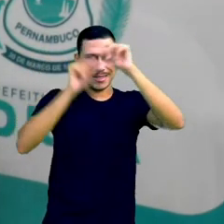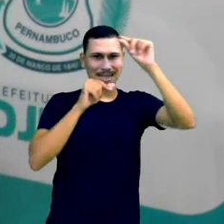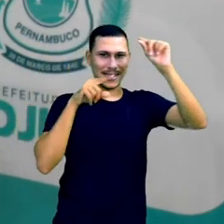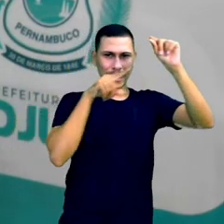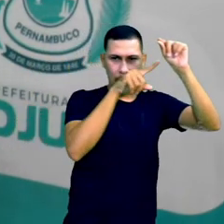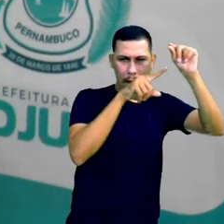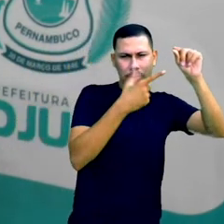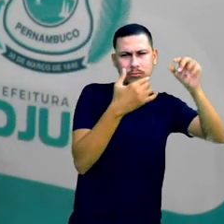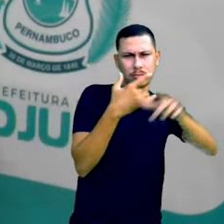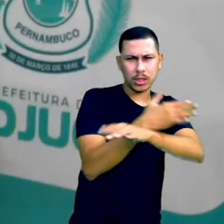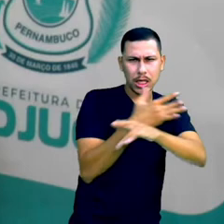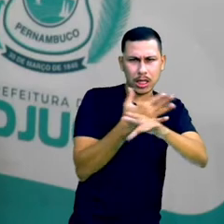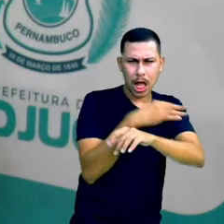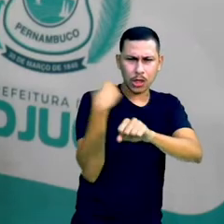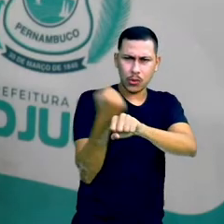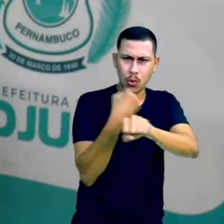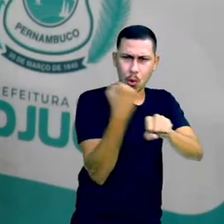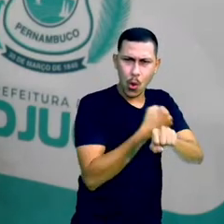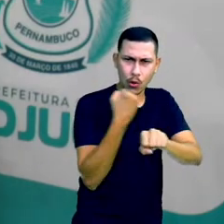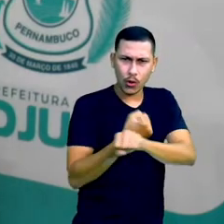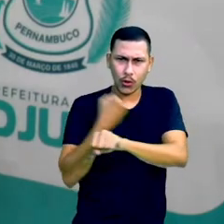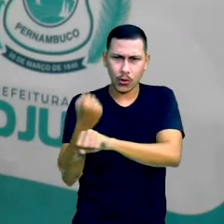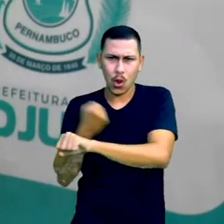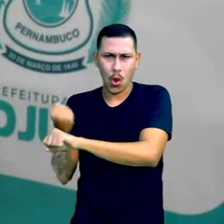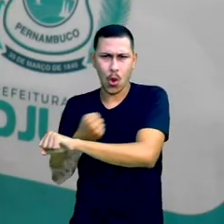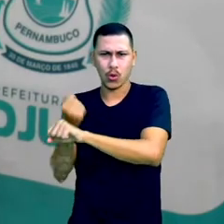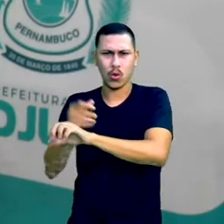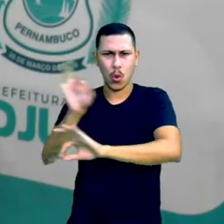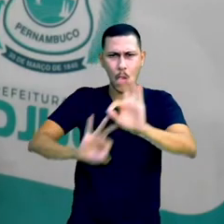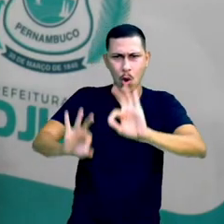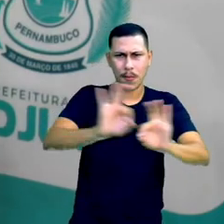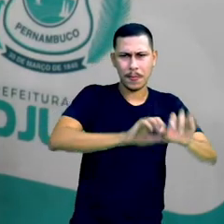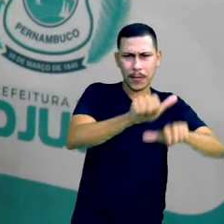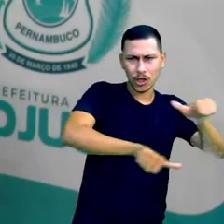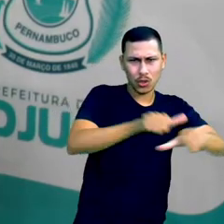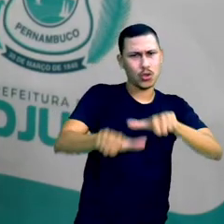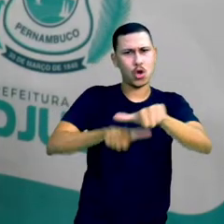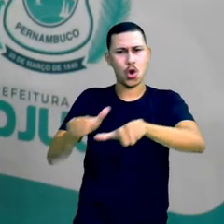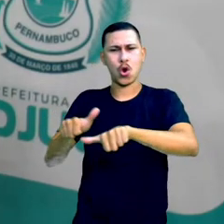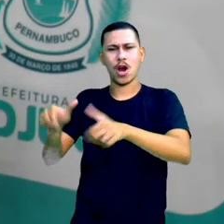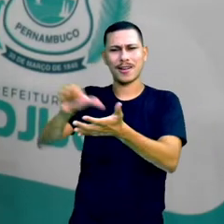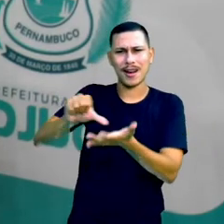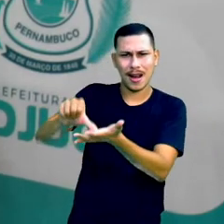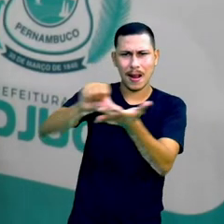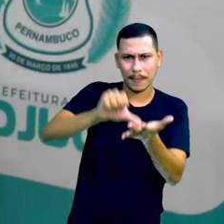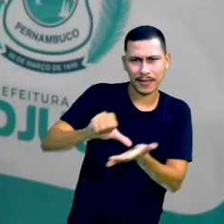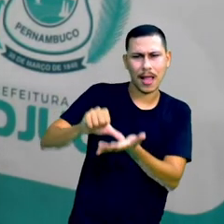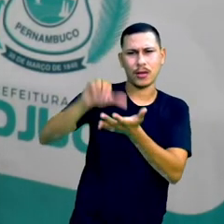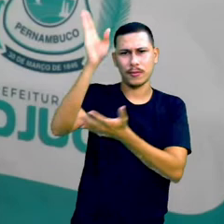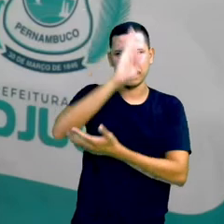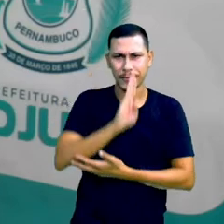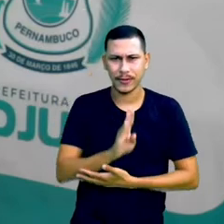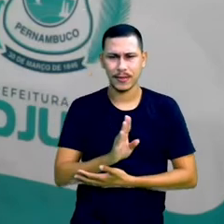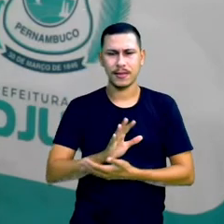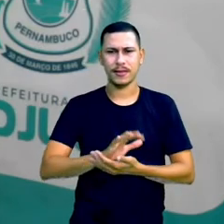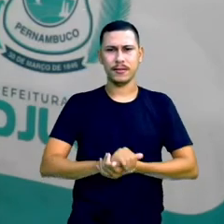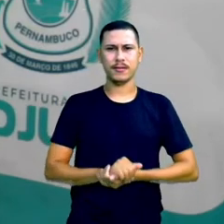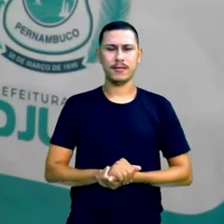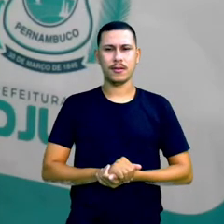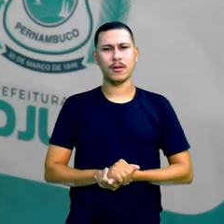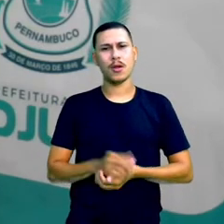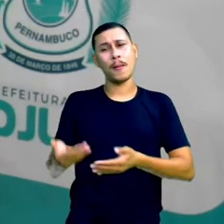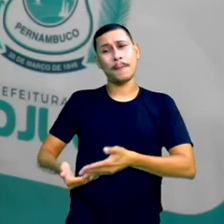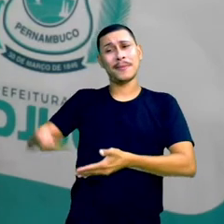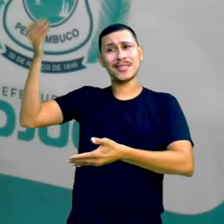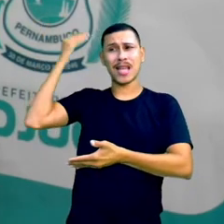cidade planejada, construída para ser a capital do país, certo? Na época